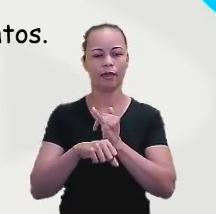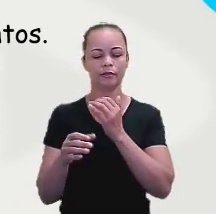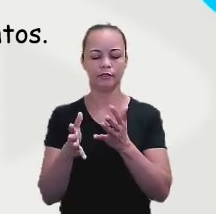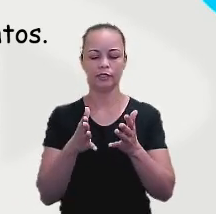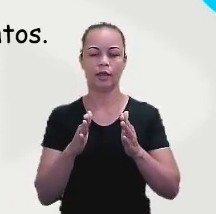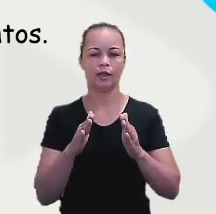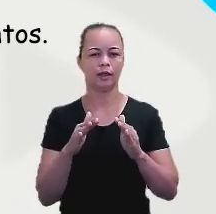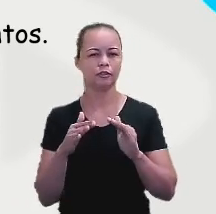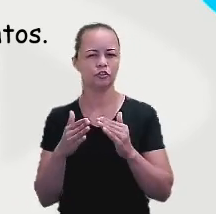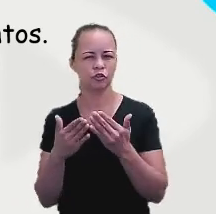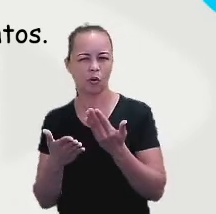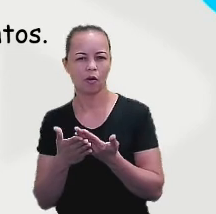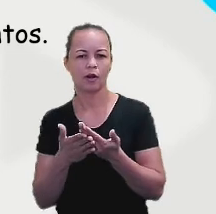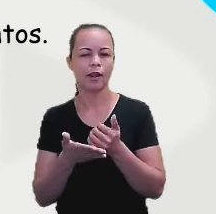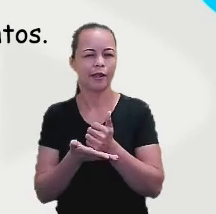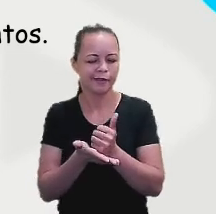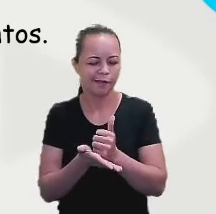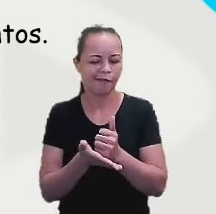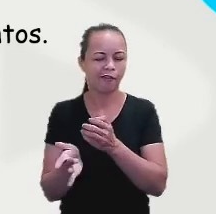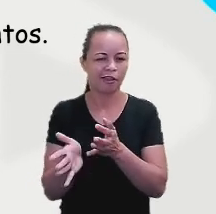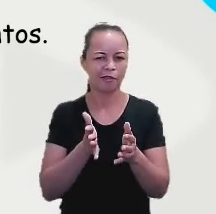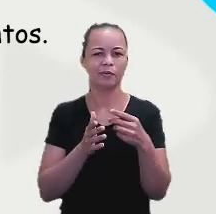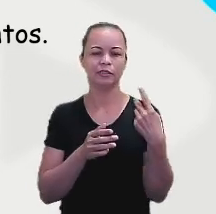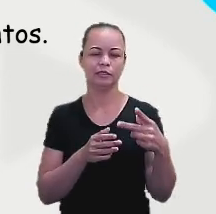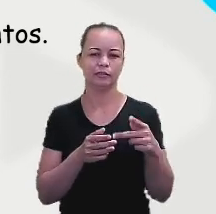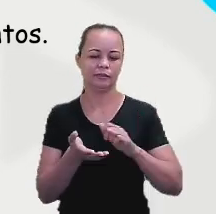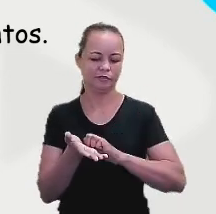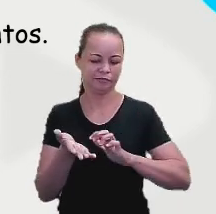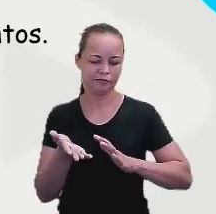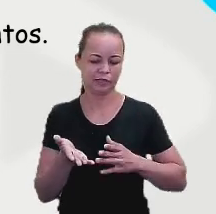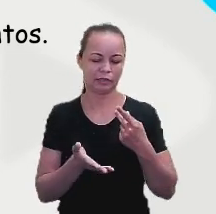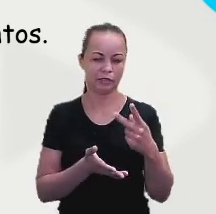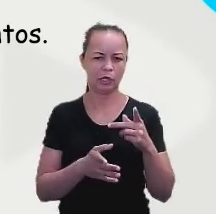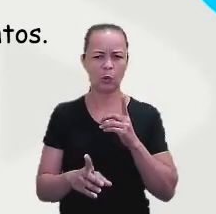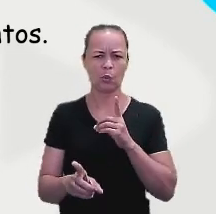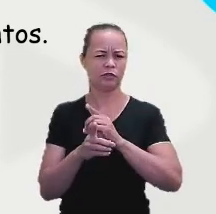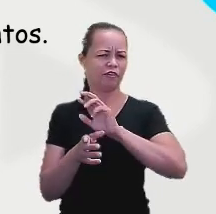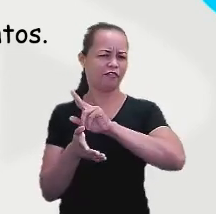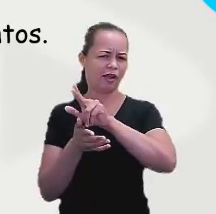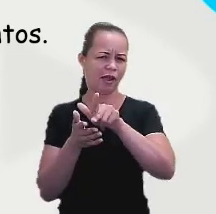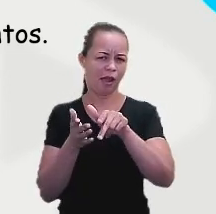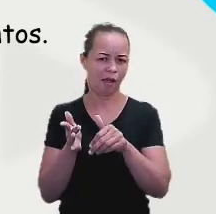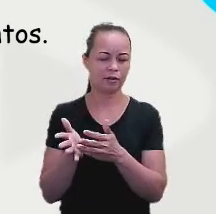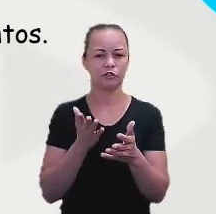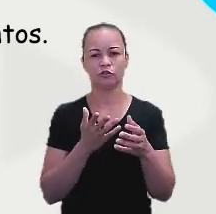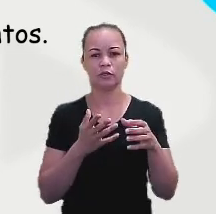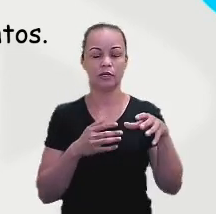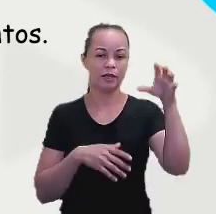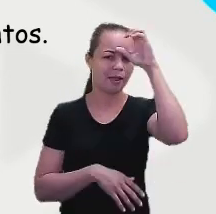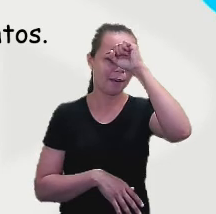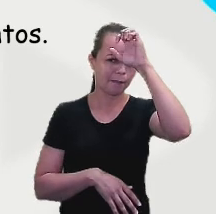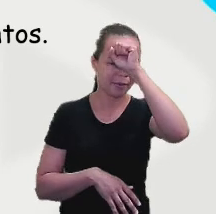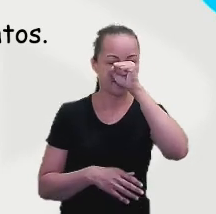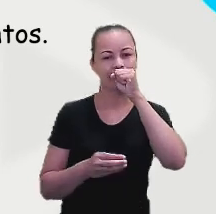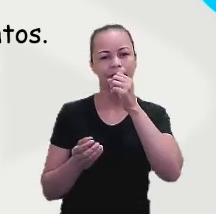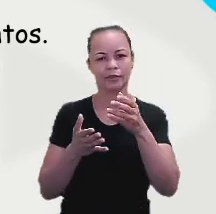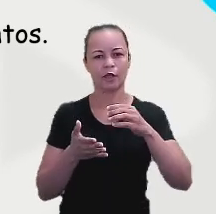Games. Além dessa atividade, né, desse joguinho, você encontra muitos outros lá, que dá também para aprender aí português de uma